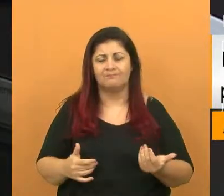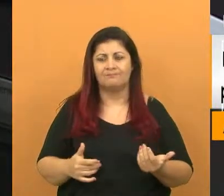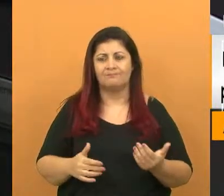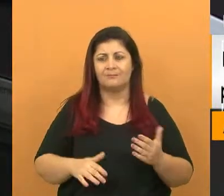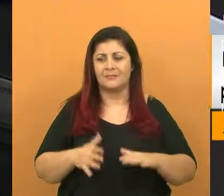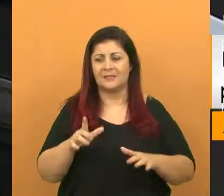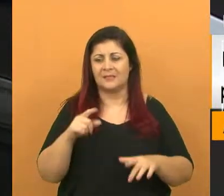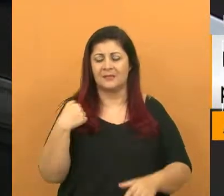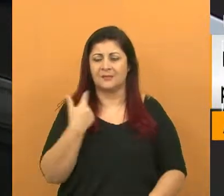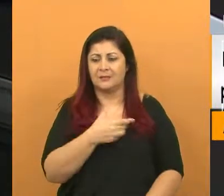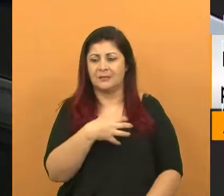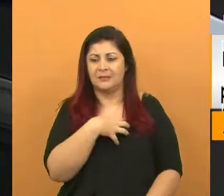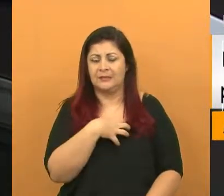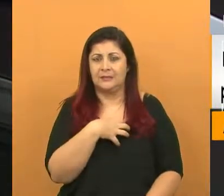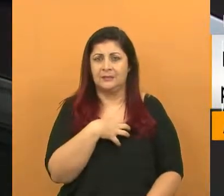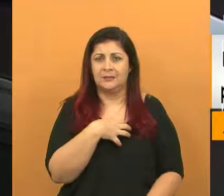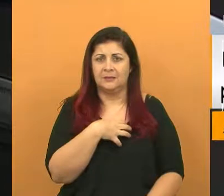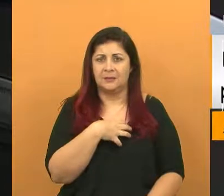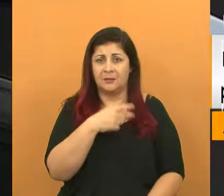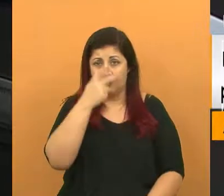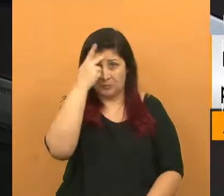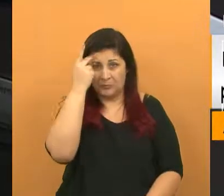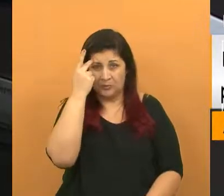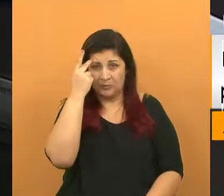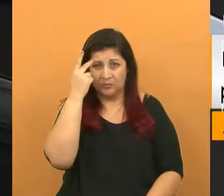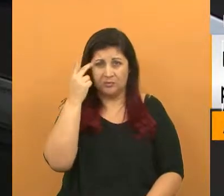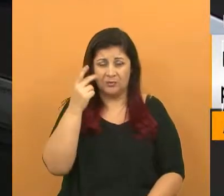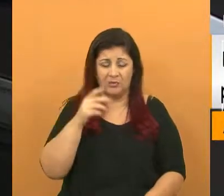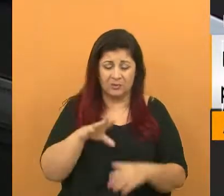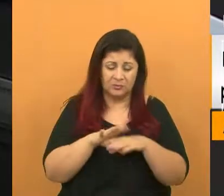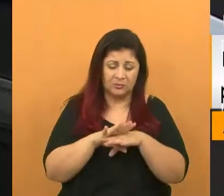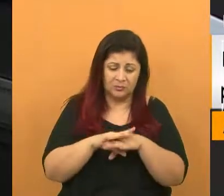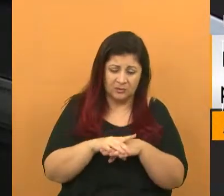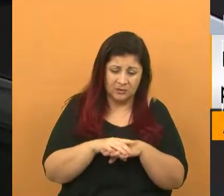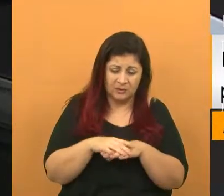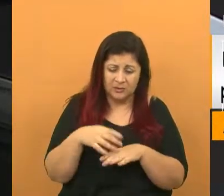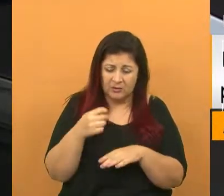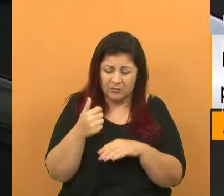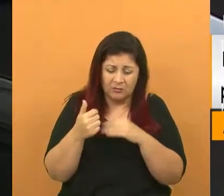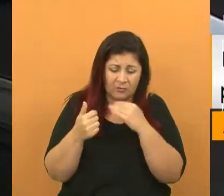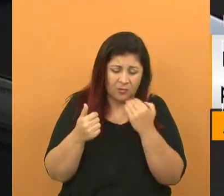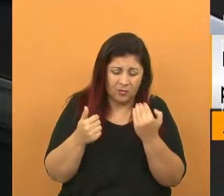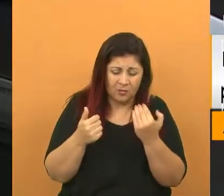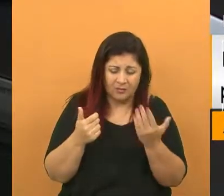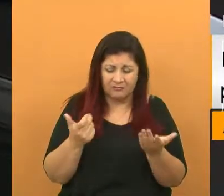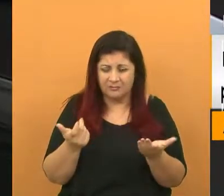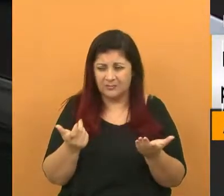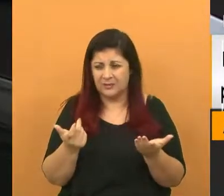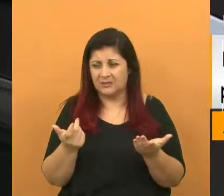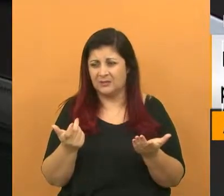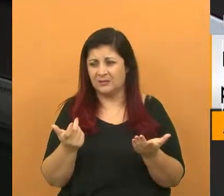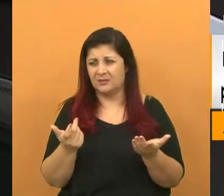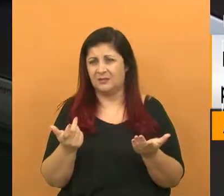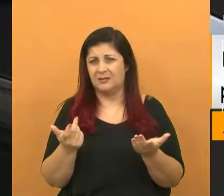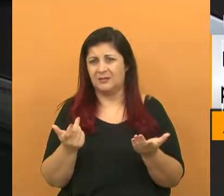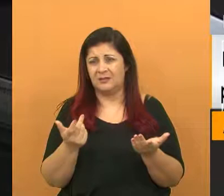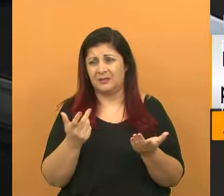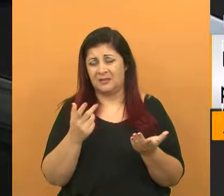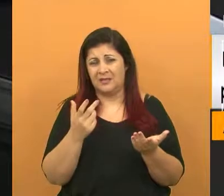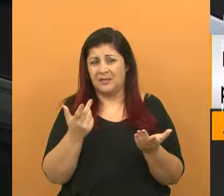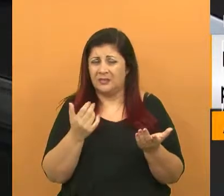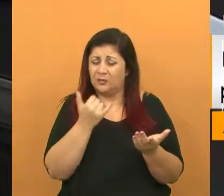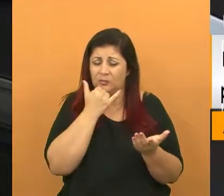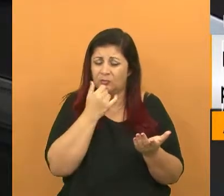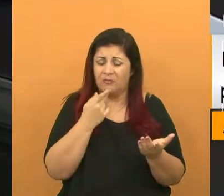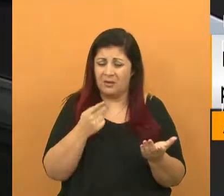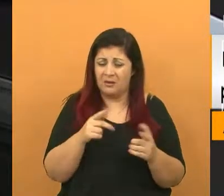que o doente, o paciente que está no estado terminal, eu não sei se é muito forte dizer isso,